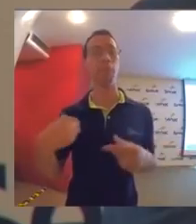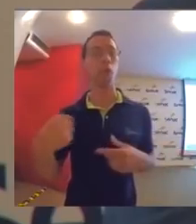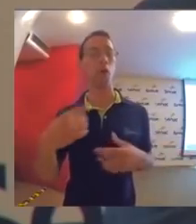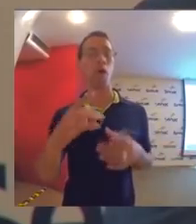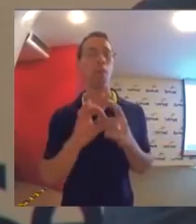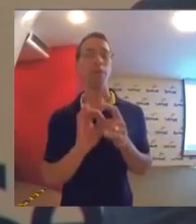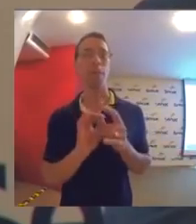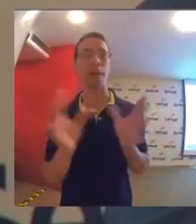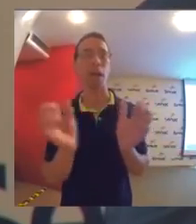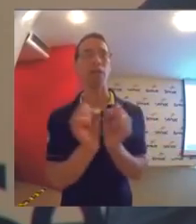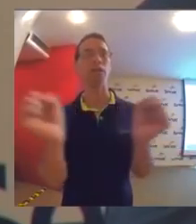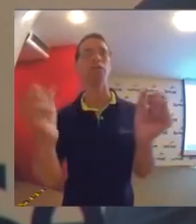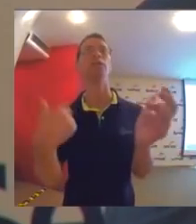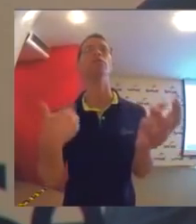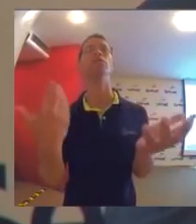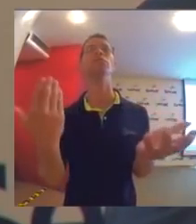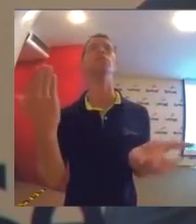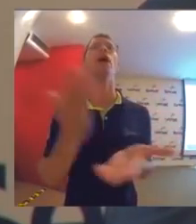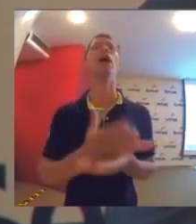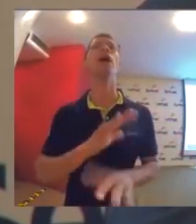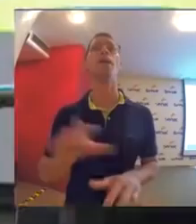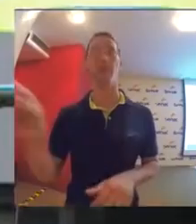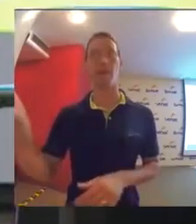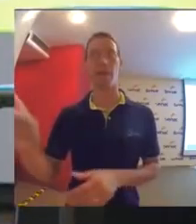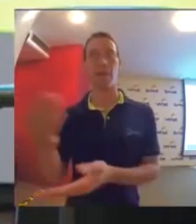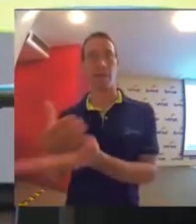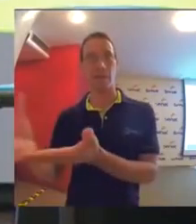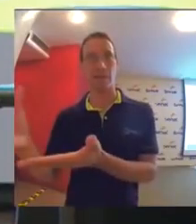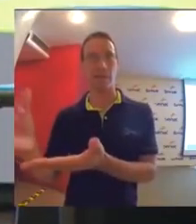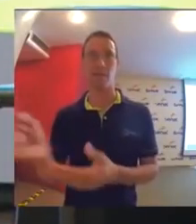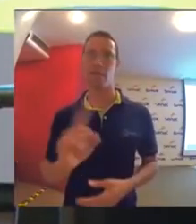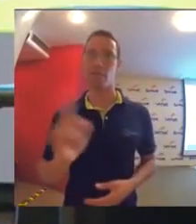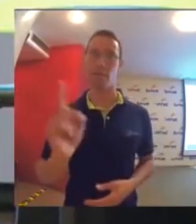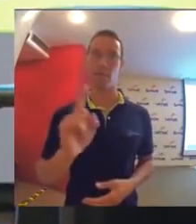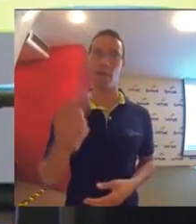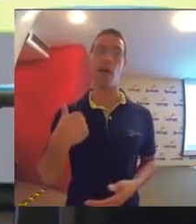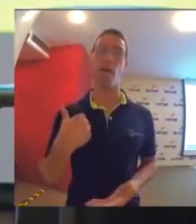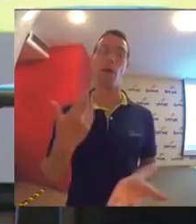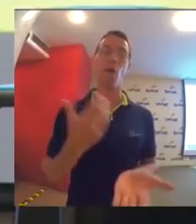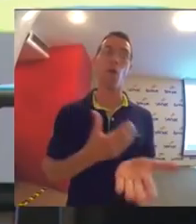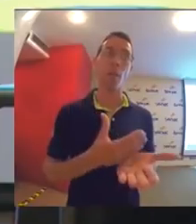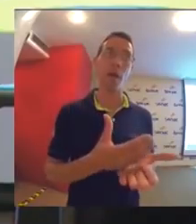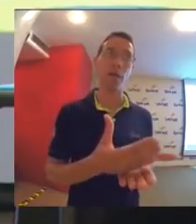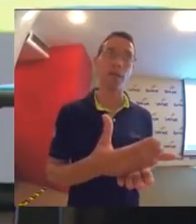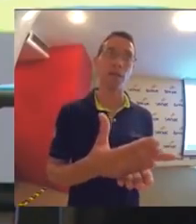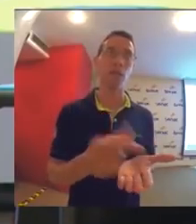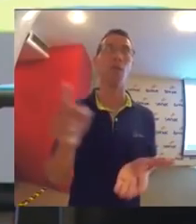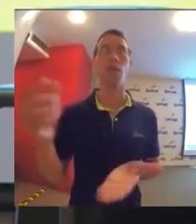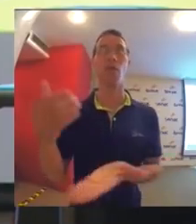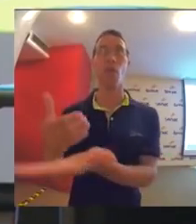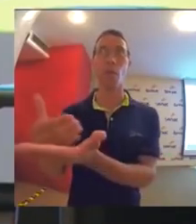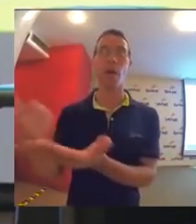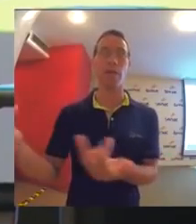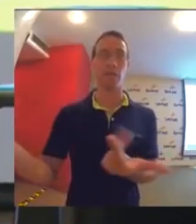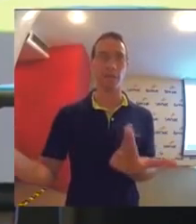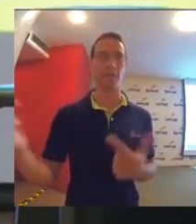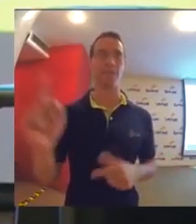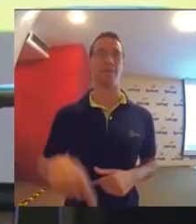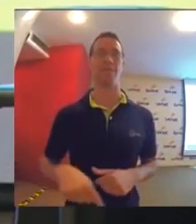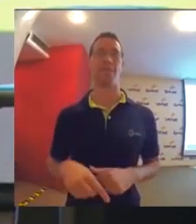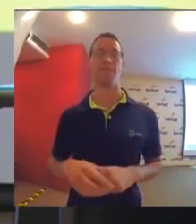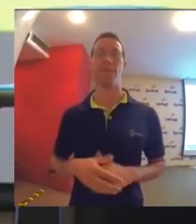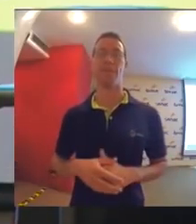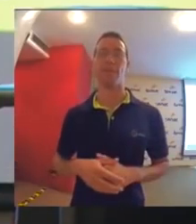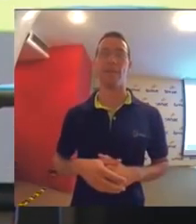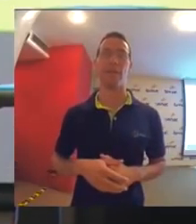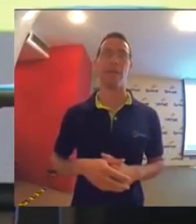não acaba onde começa a liberdade do outro. A minha liberdade começa onde começa a liberdade do outro.